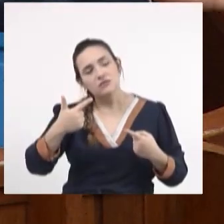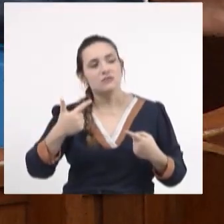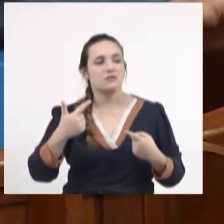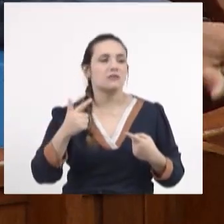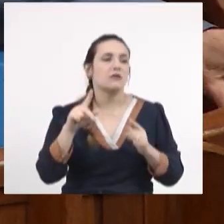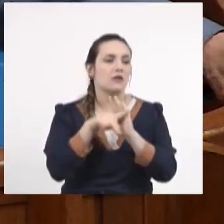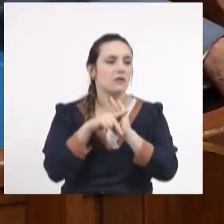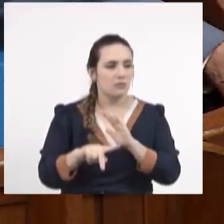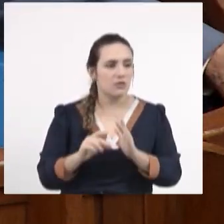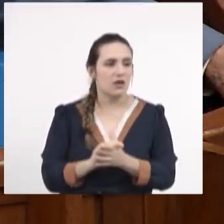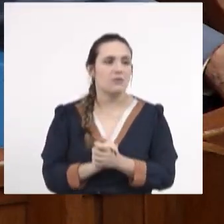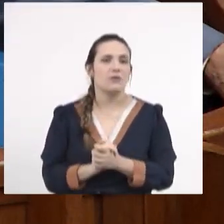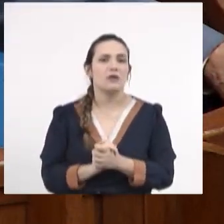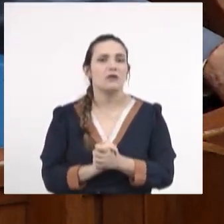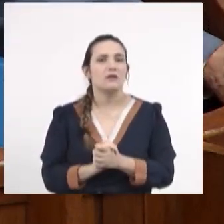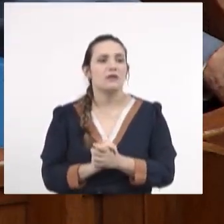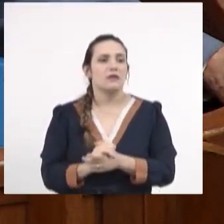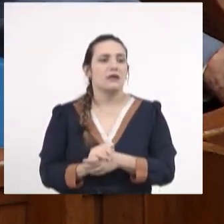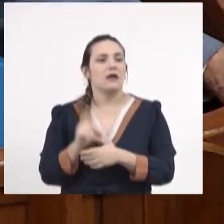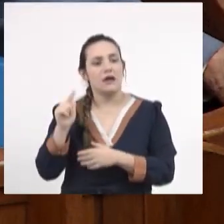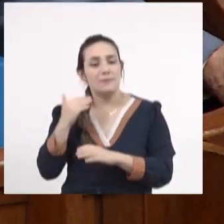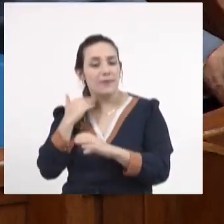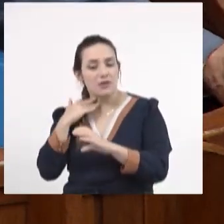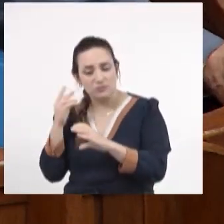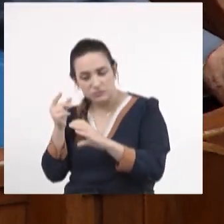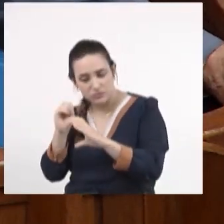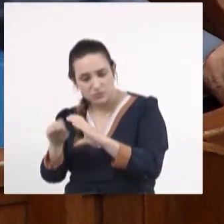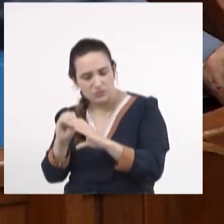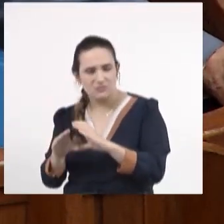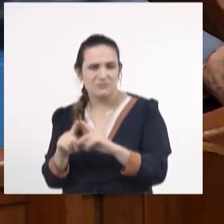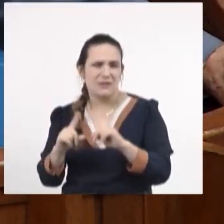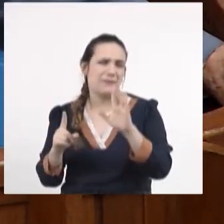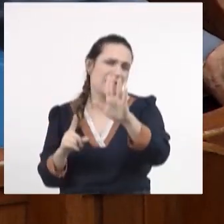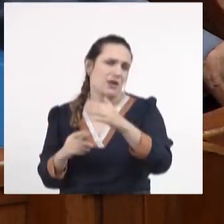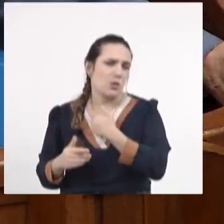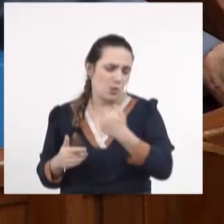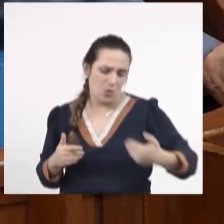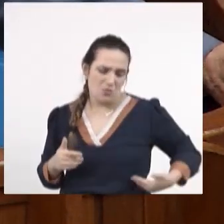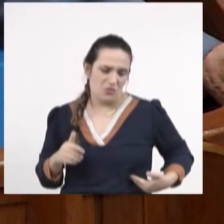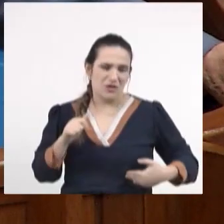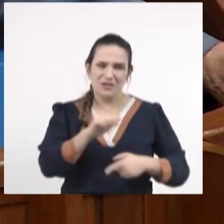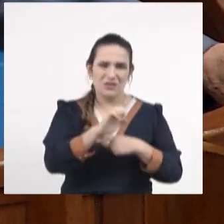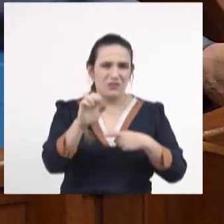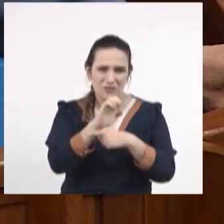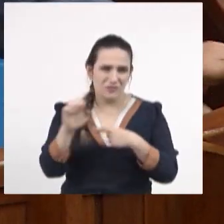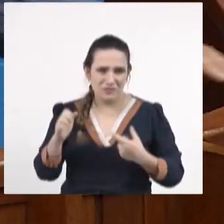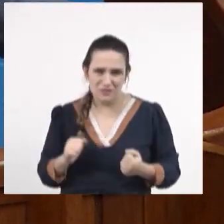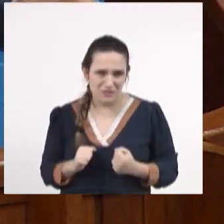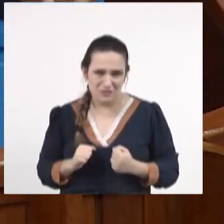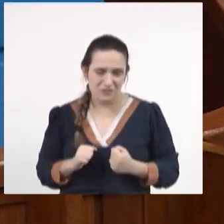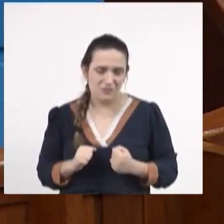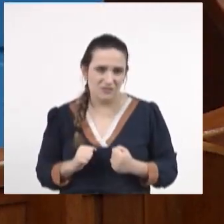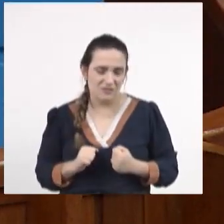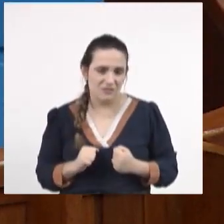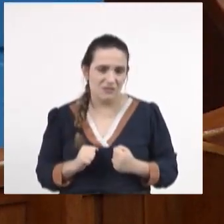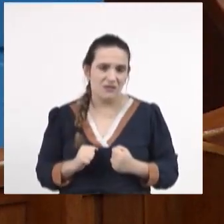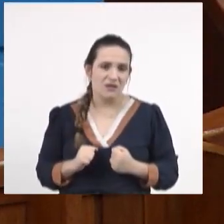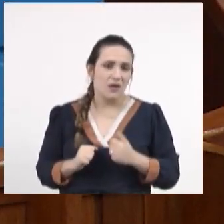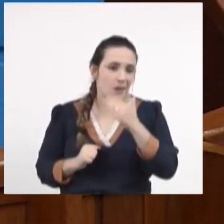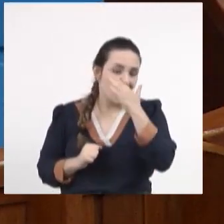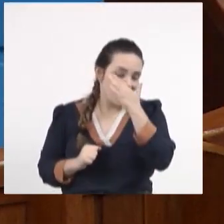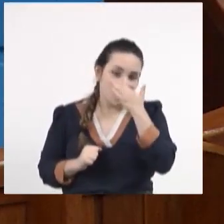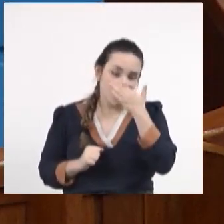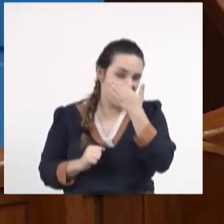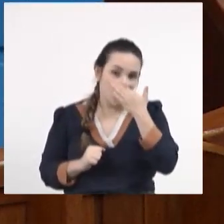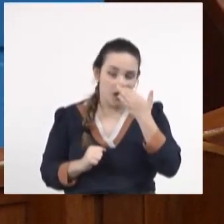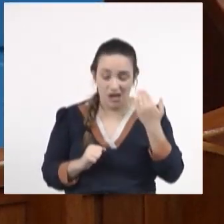criado aqui nessa casa um fundo sem fundo. Porque como que o governo estadual vai colocar um